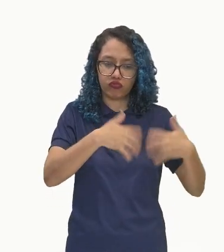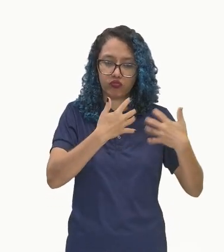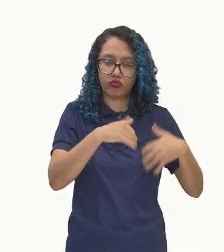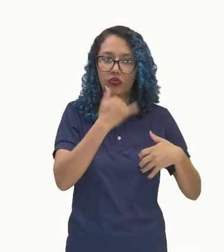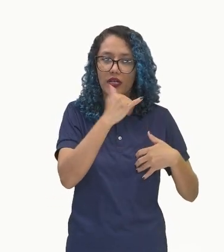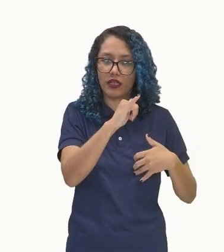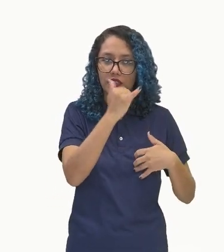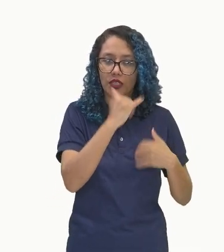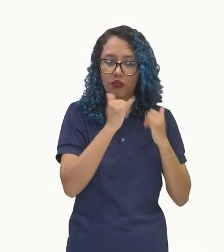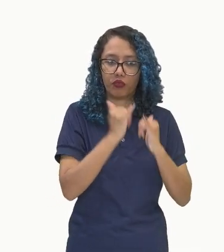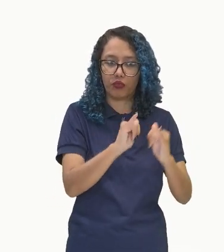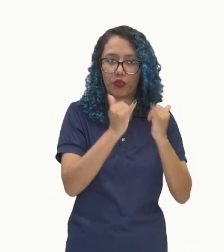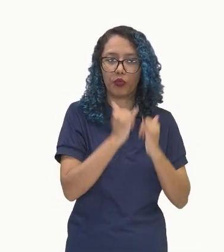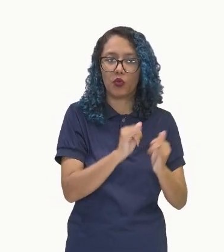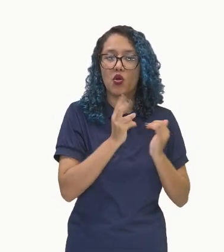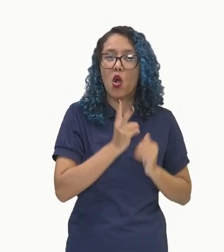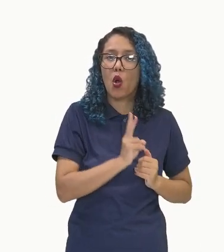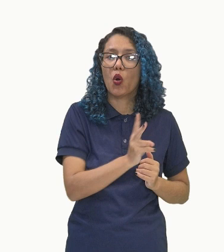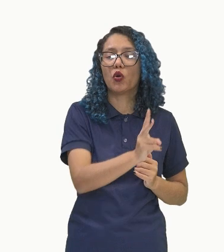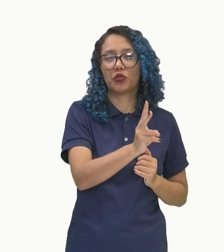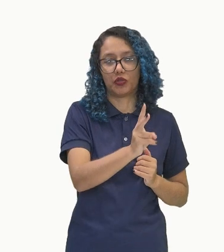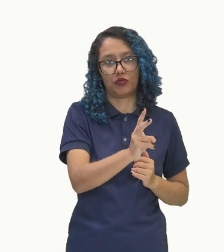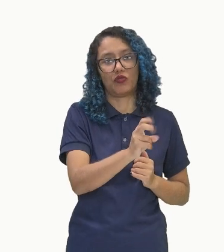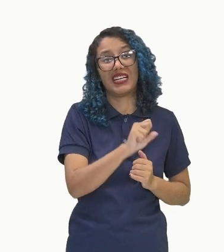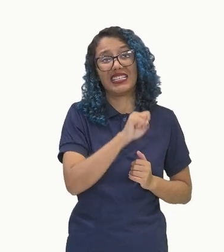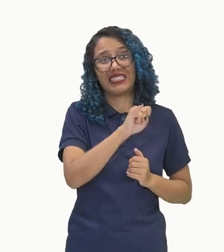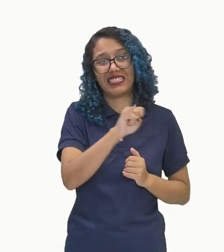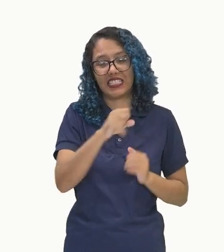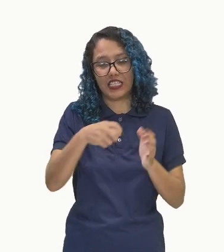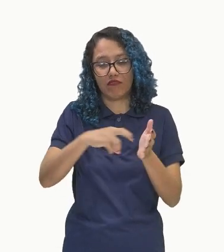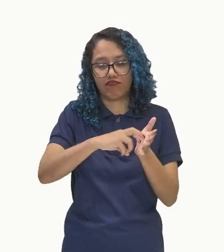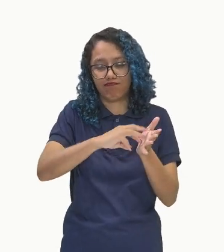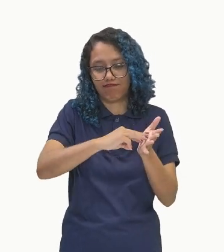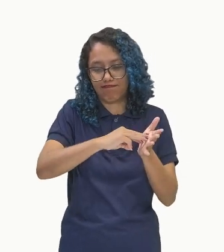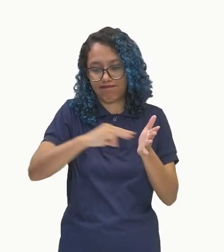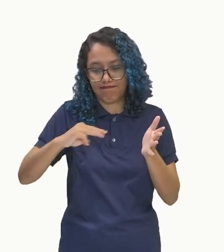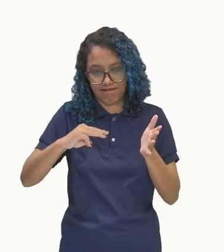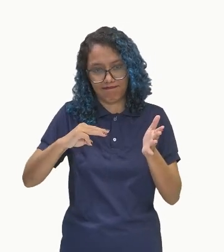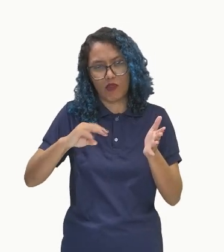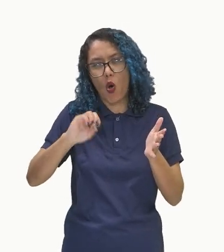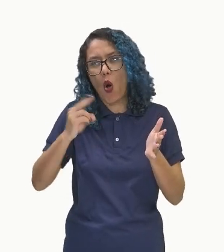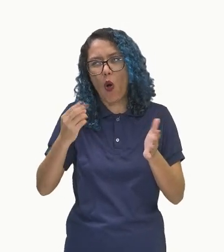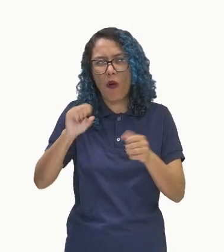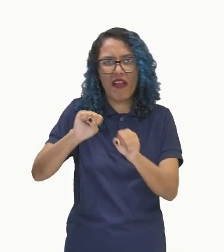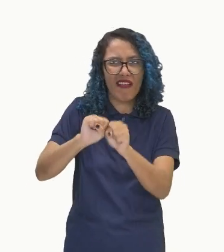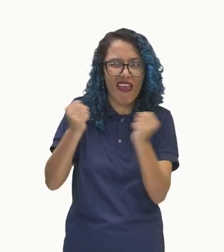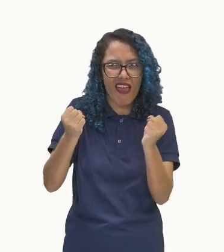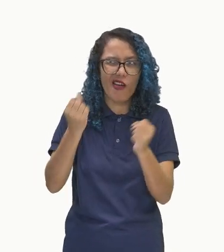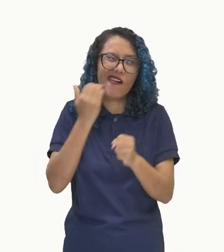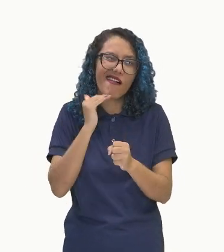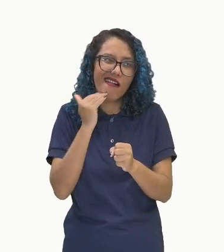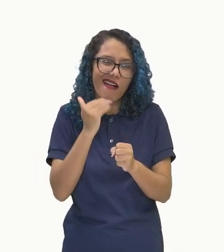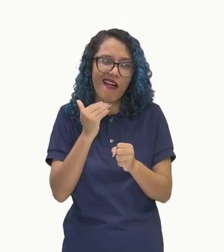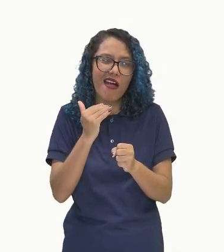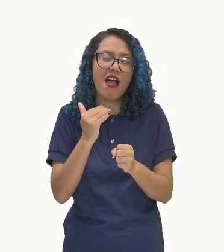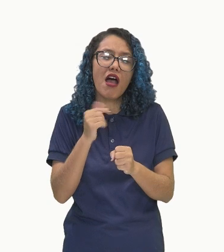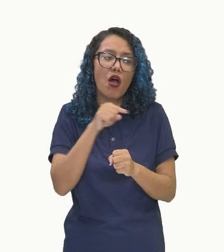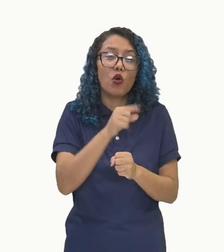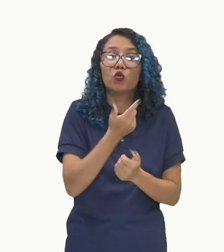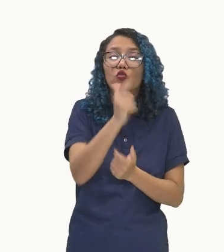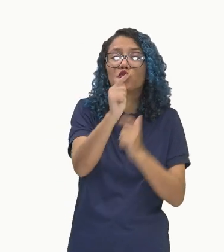ou danificado. Quais as aplicações práticas? Nós temos aí a